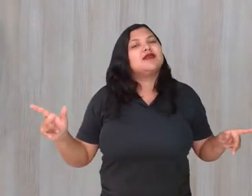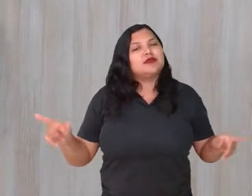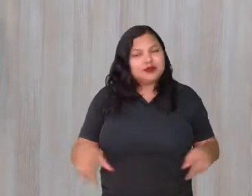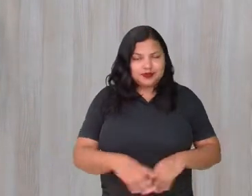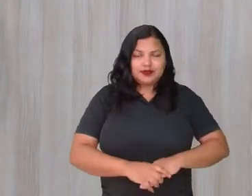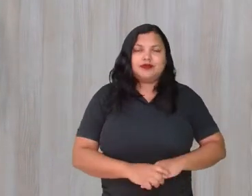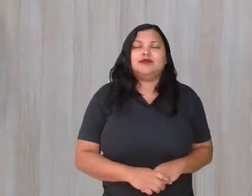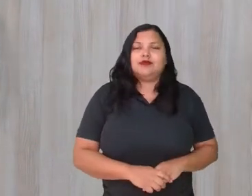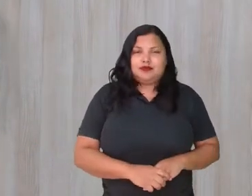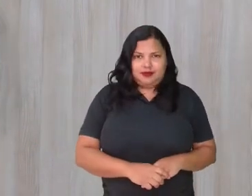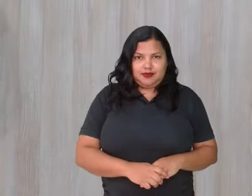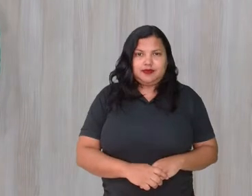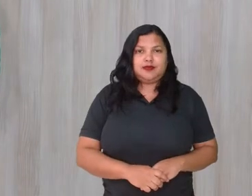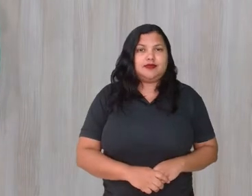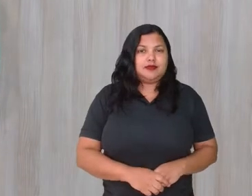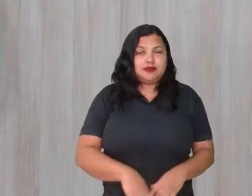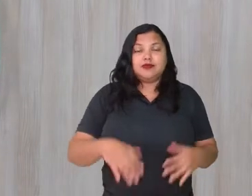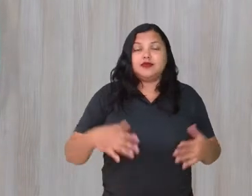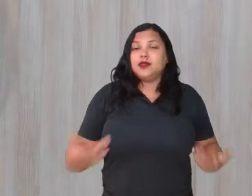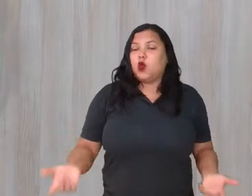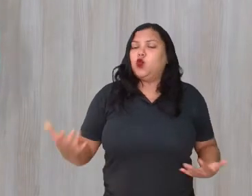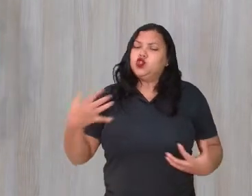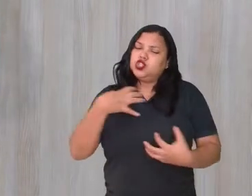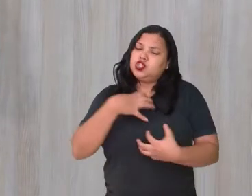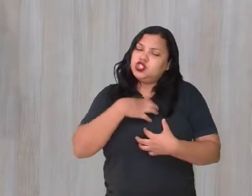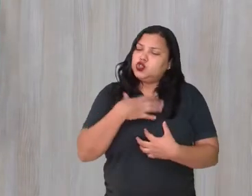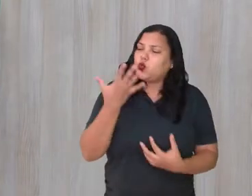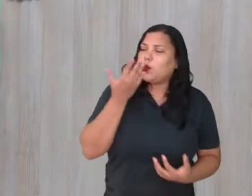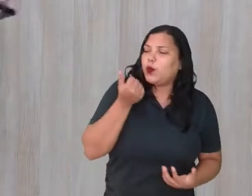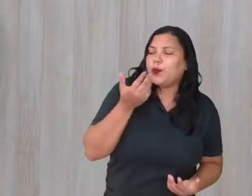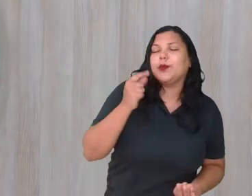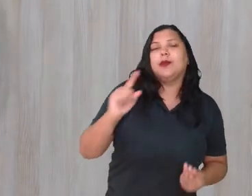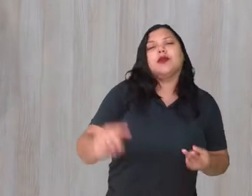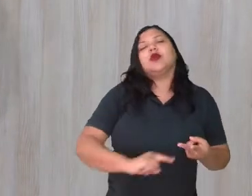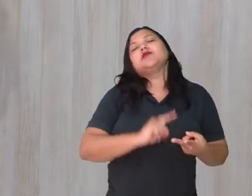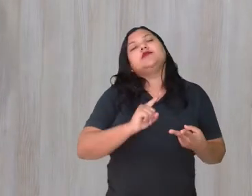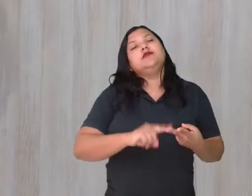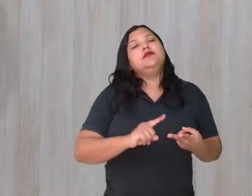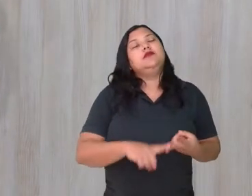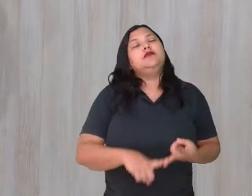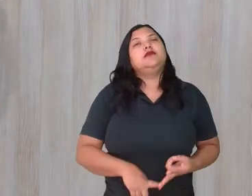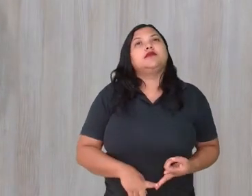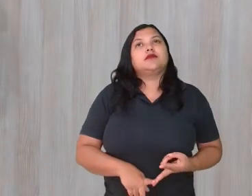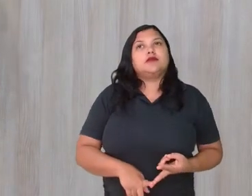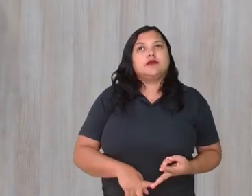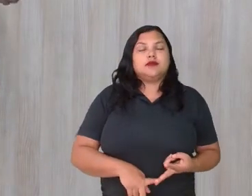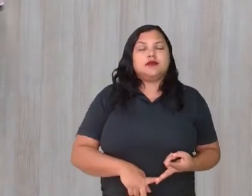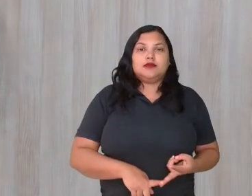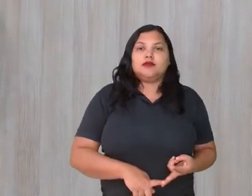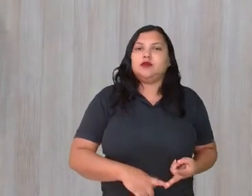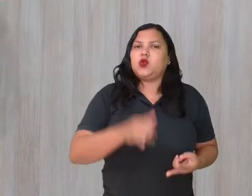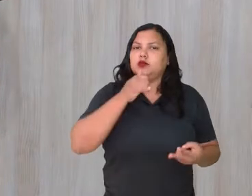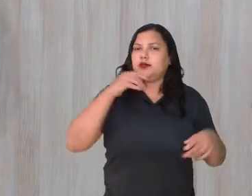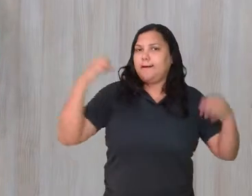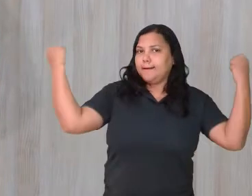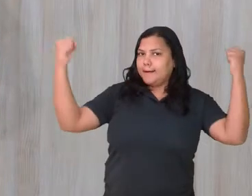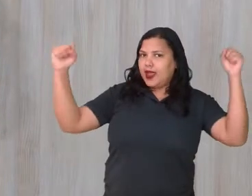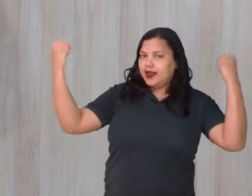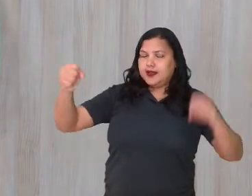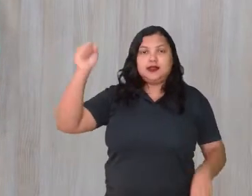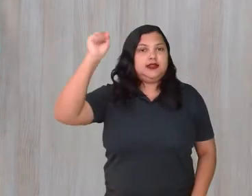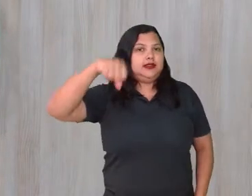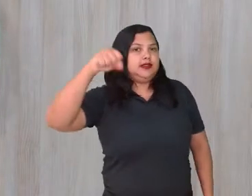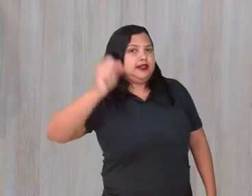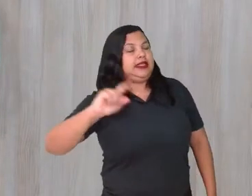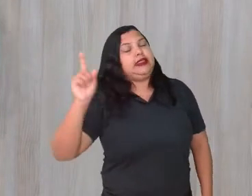espécie, é diferente, né? Ou seja, o modo de alimentação, o modo de fazer ou não atividade física, né? Ou seja, o